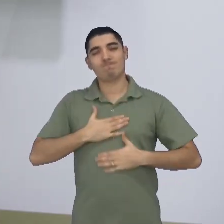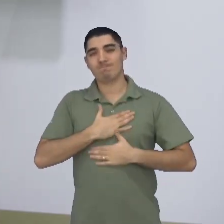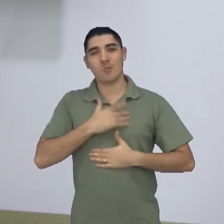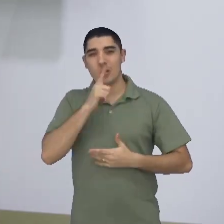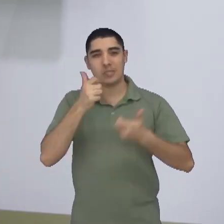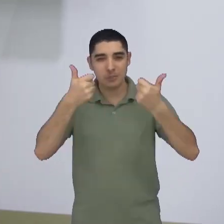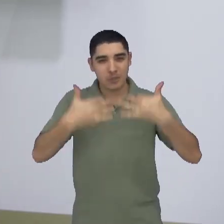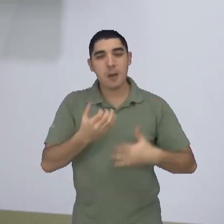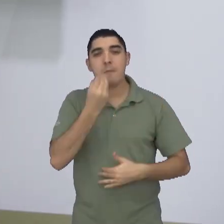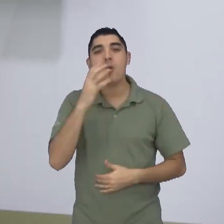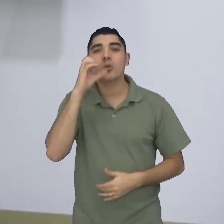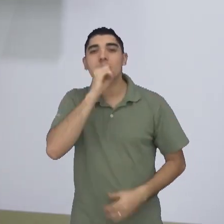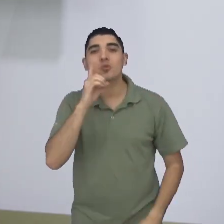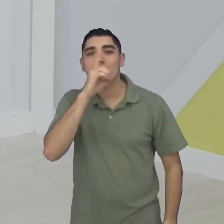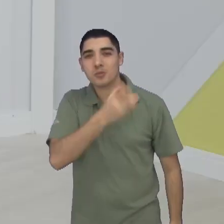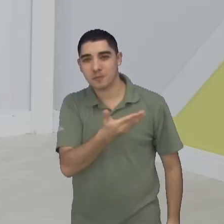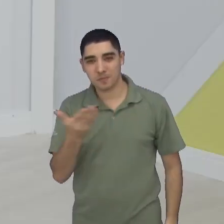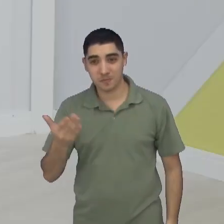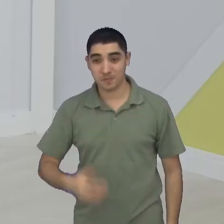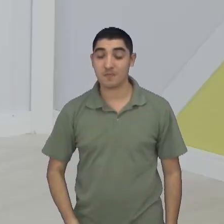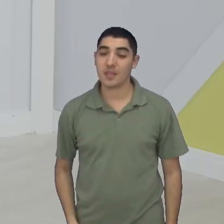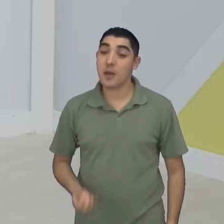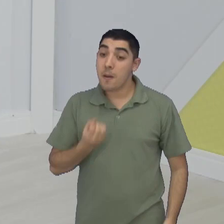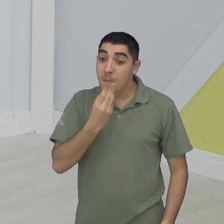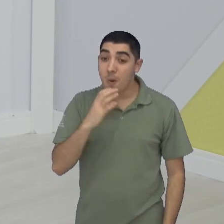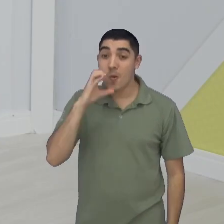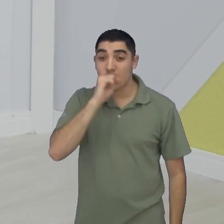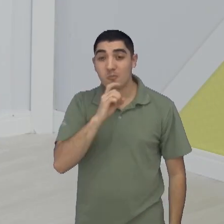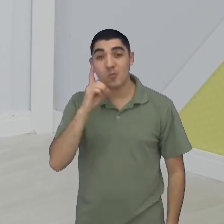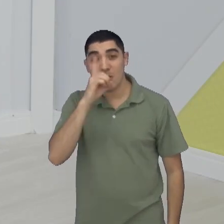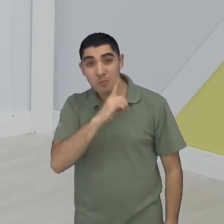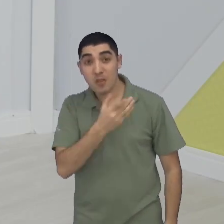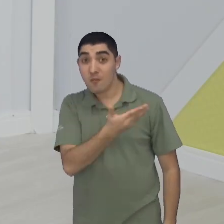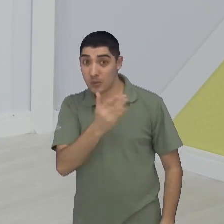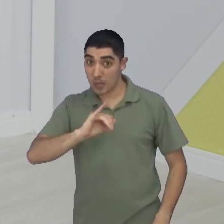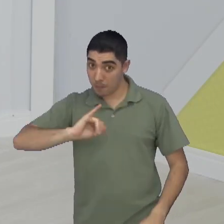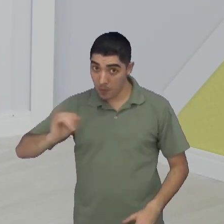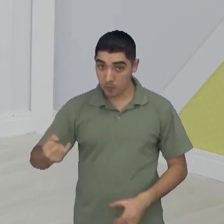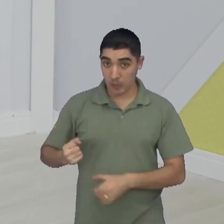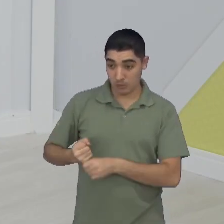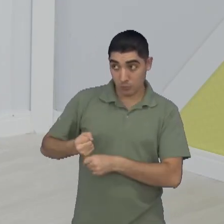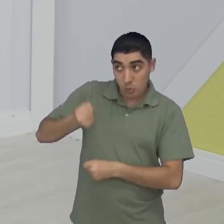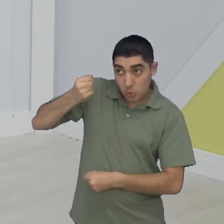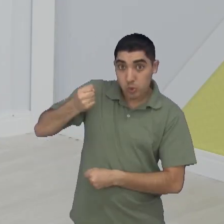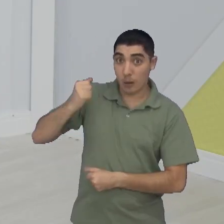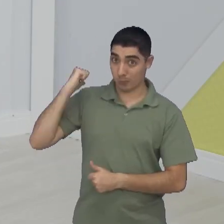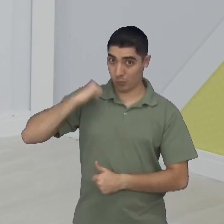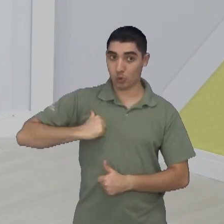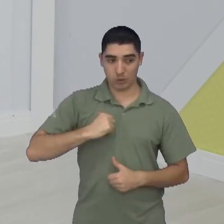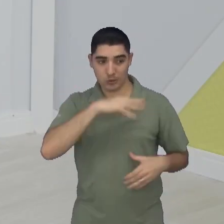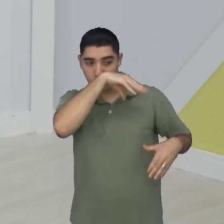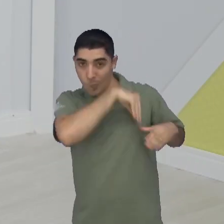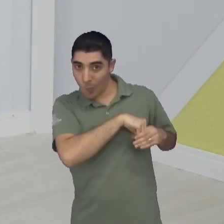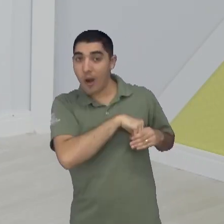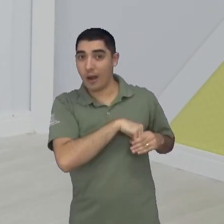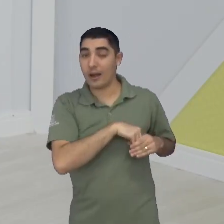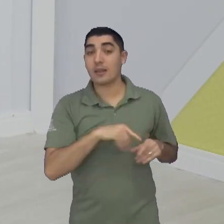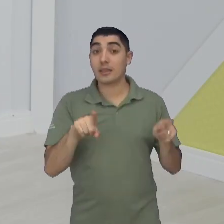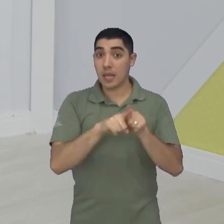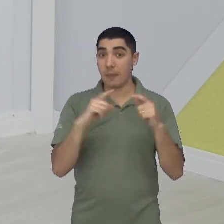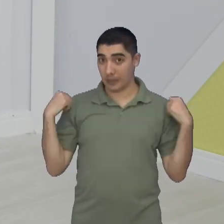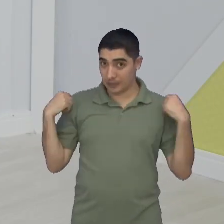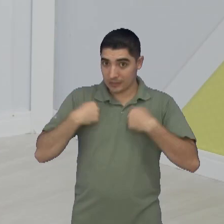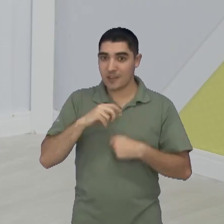indescritível. Bom final de semana, rapaziada. Bom final de semana. Coloque o guarda-chuva aí na bolsa, porque tá chovendo. O casaco também, porque vai